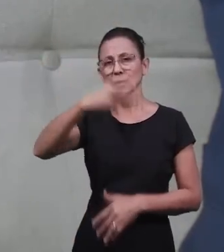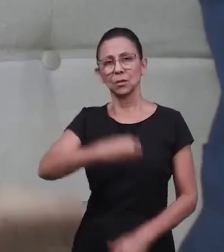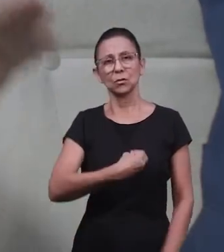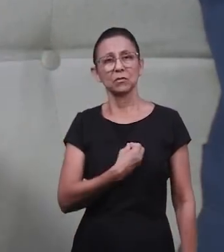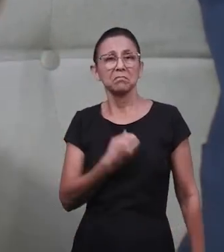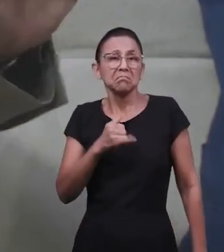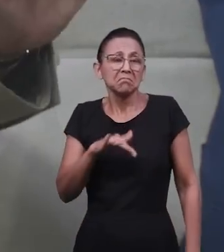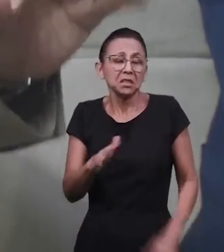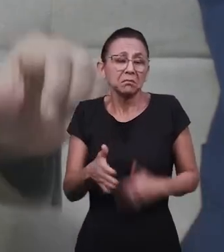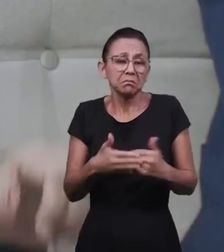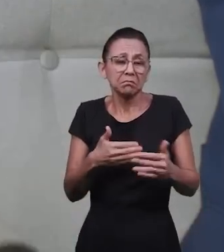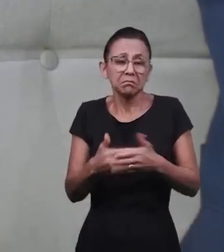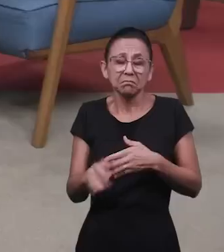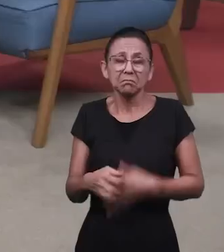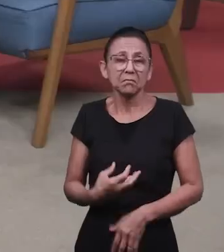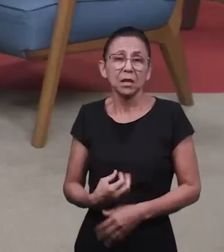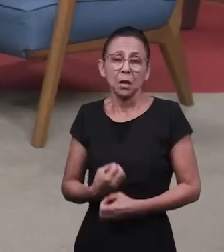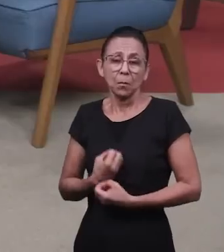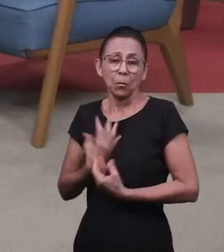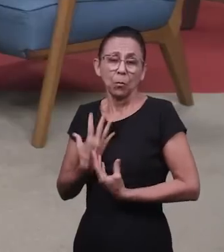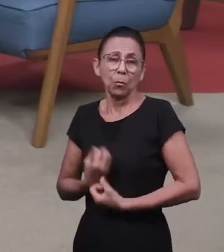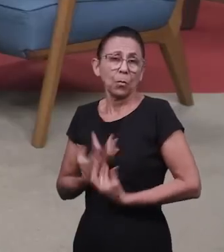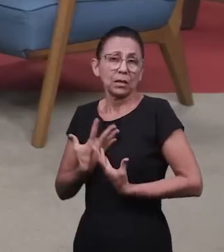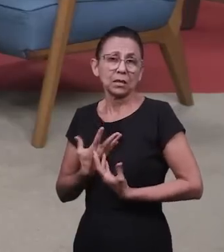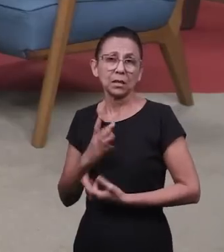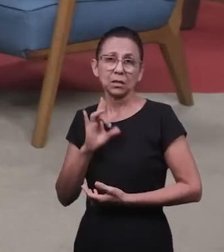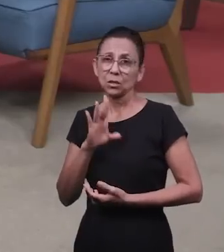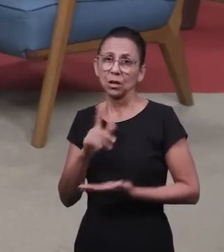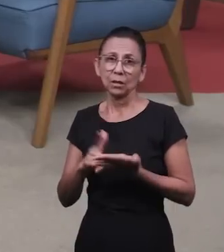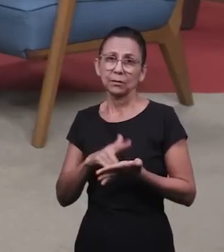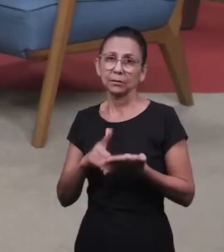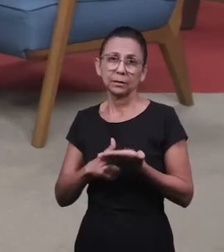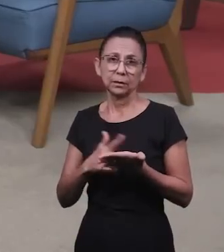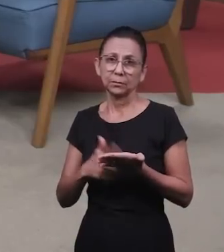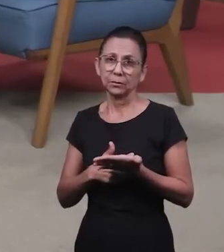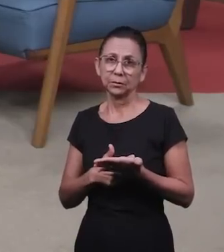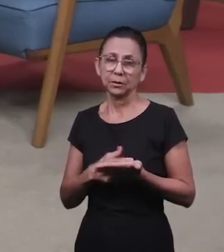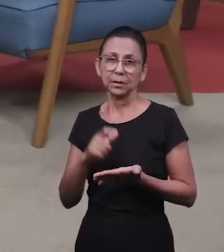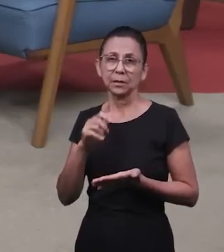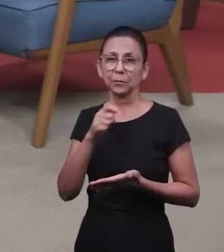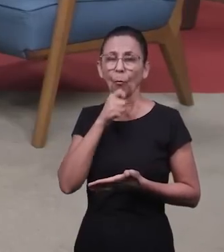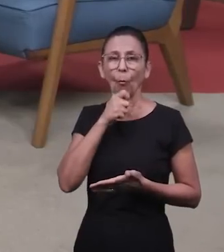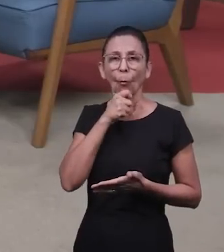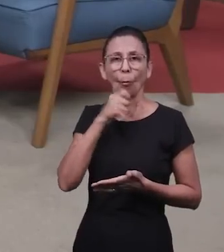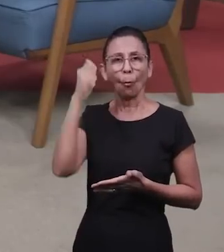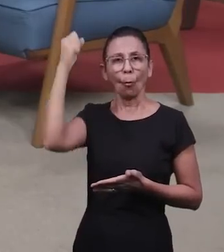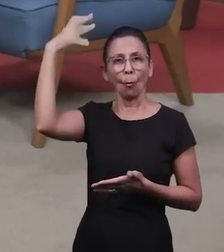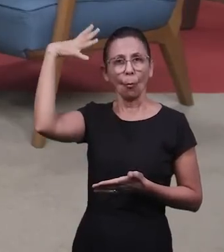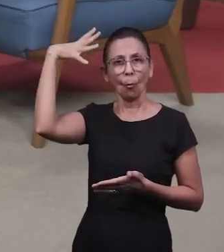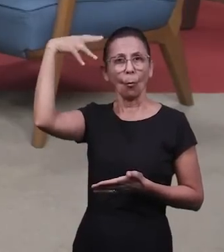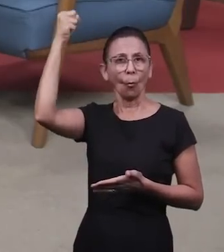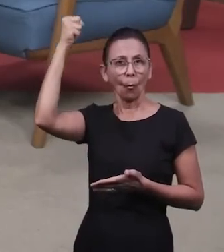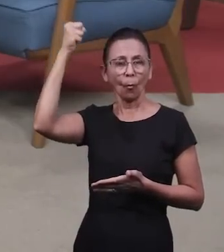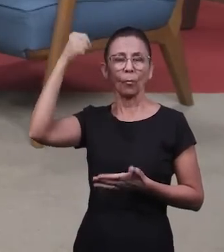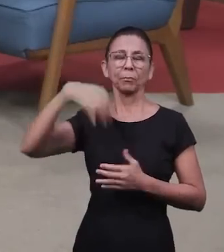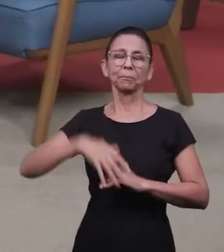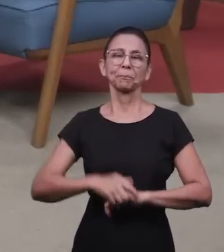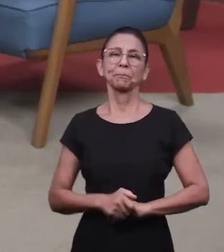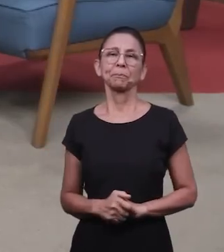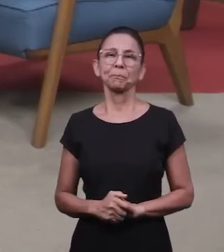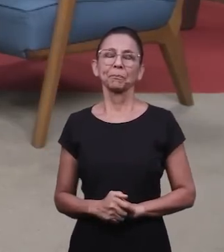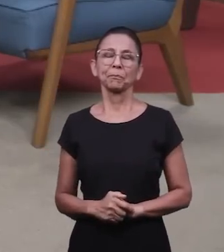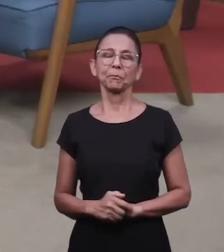homem. Senão, para ele, é só uma poesia. Glória a Jesus. Vamos ver, então, no Novo Testamento, uma